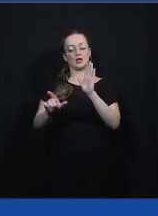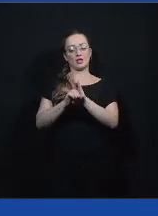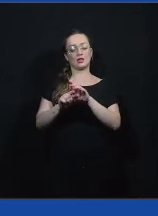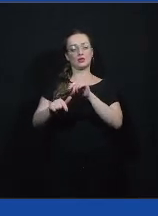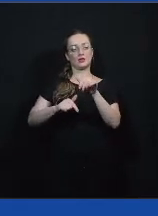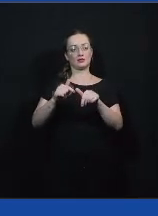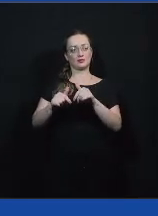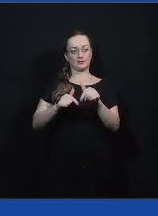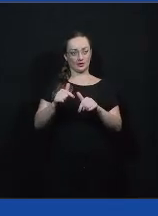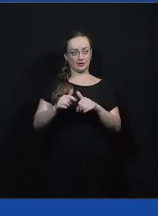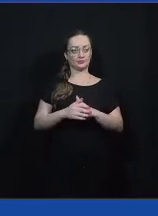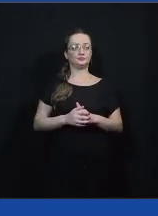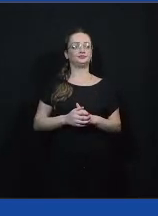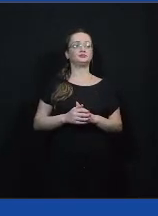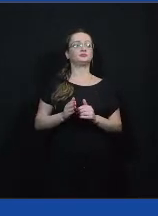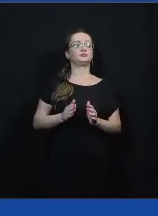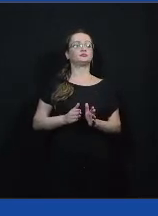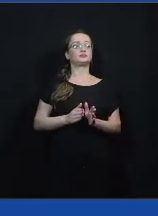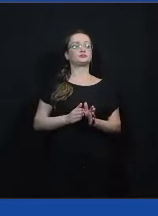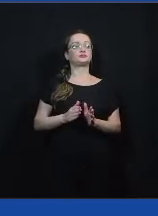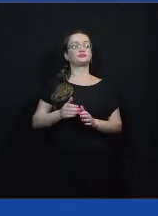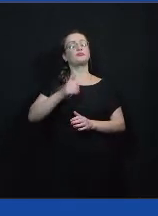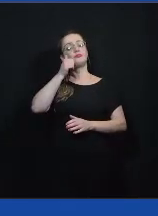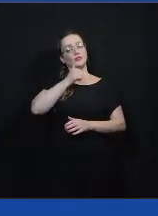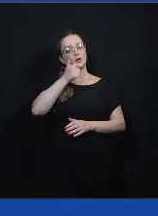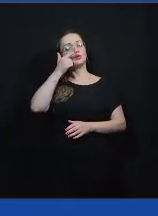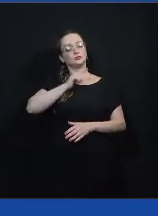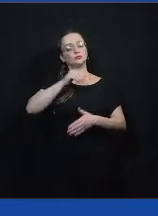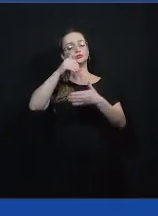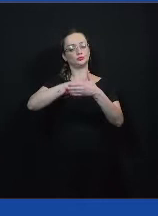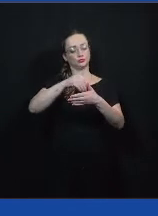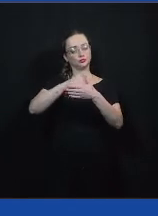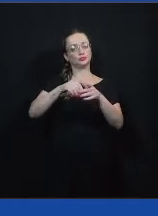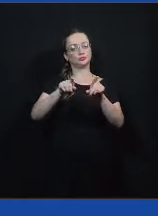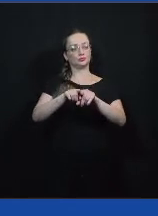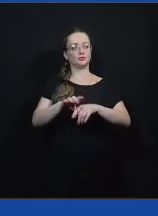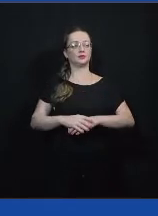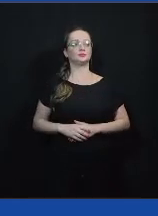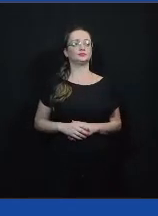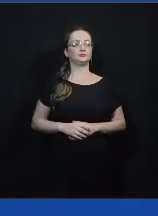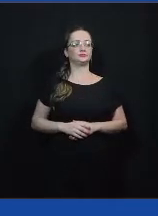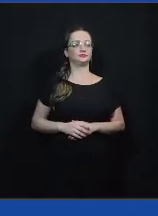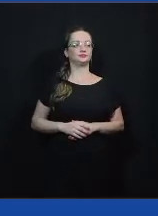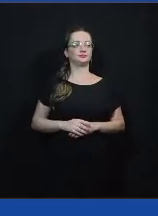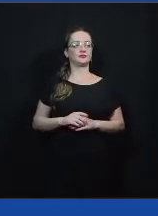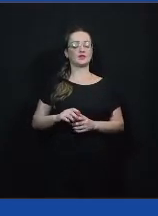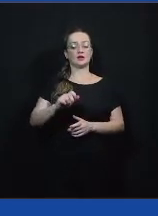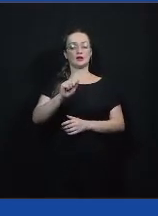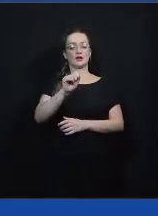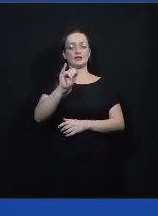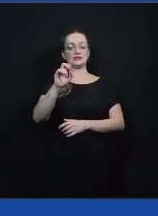do trabalho aprovada mulheres conquistaram o direito de votar em ato institucional número 5